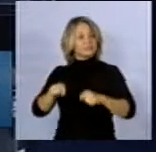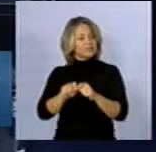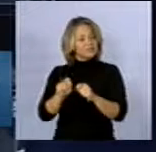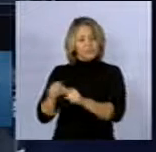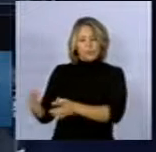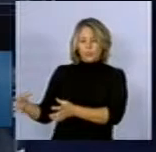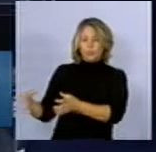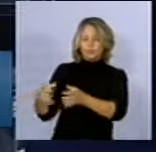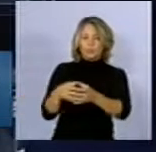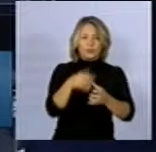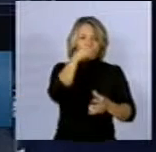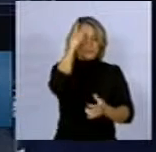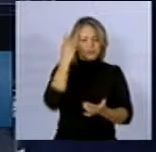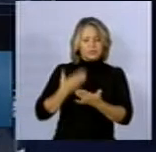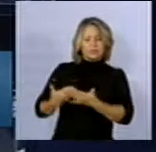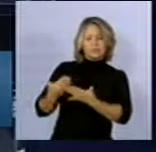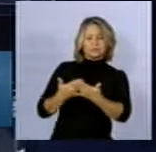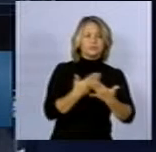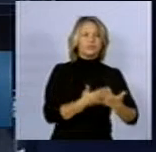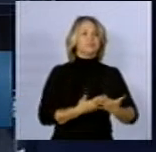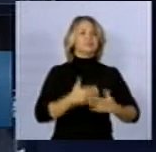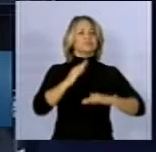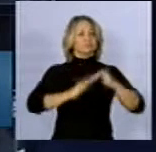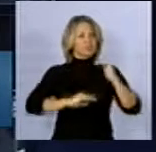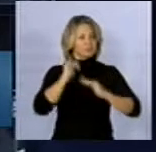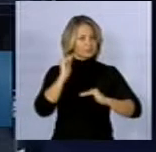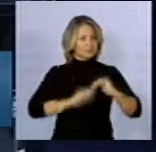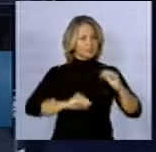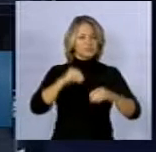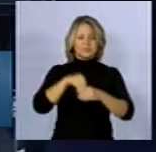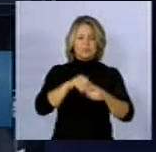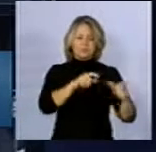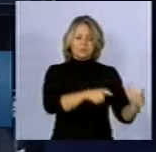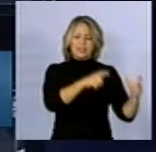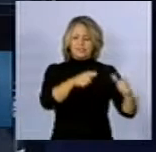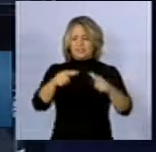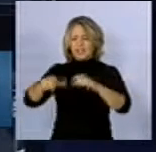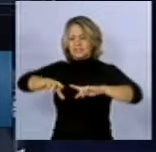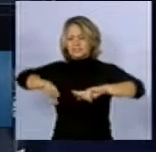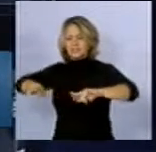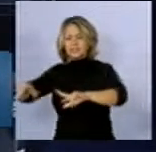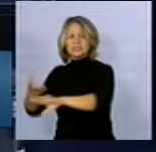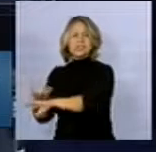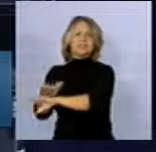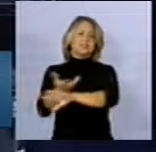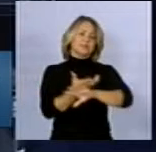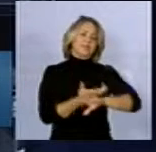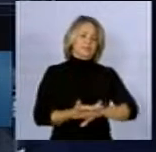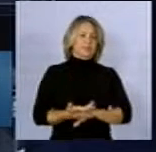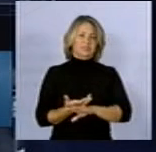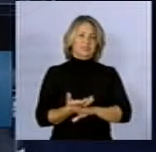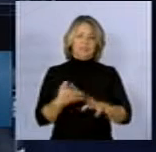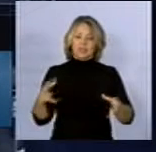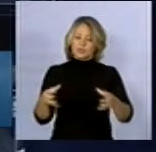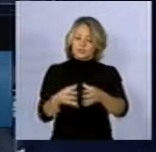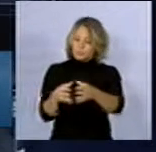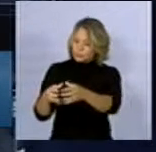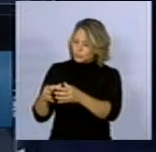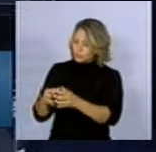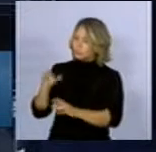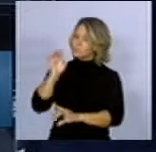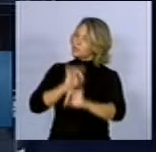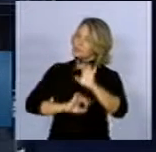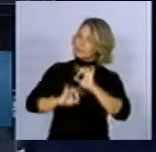grupo de especialistas com expertise nas várias disciplinas. Isso tem sido, esses grupos